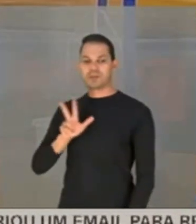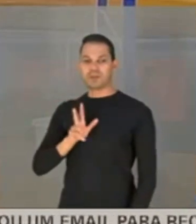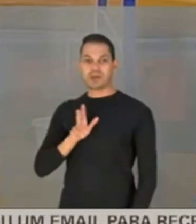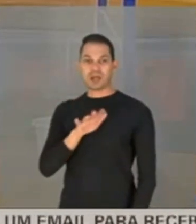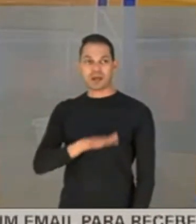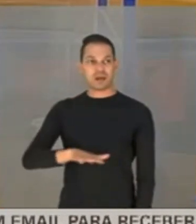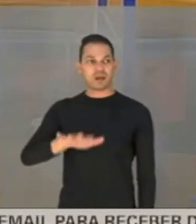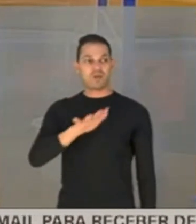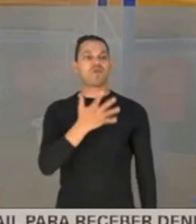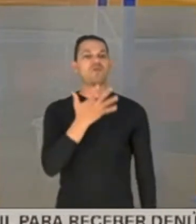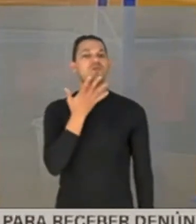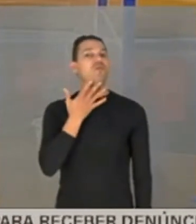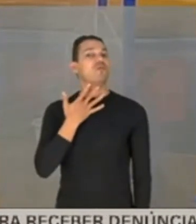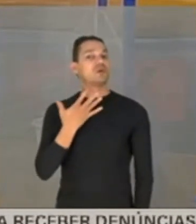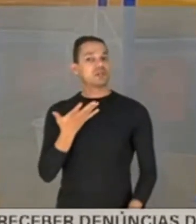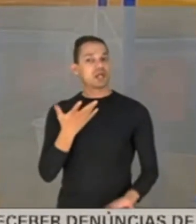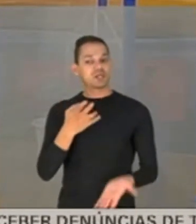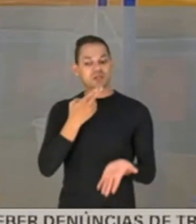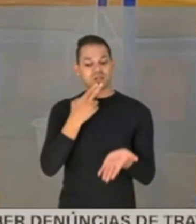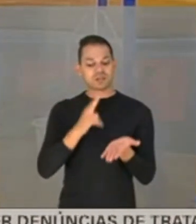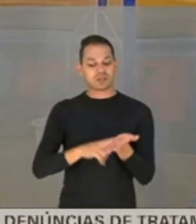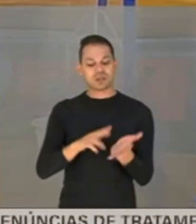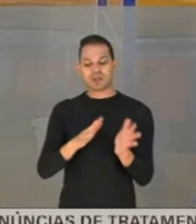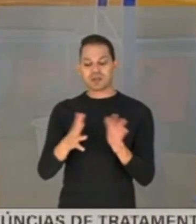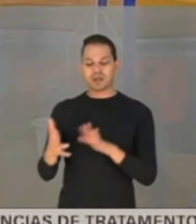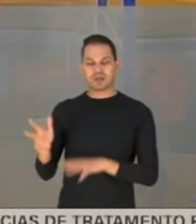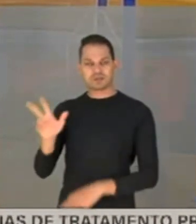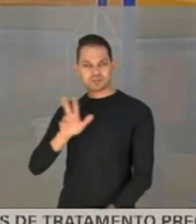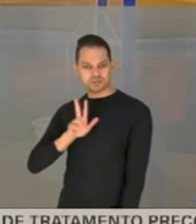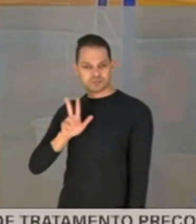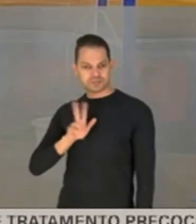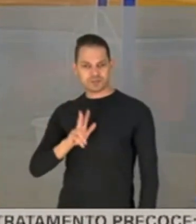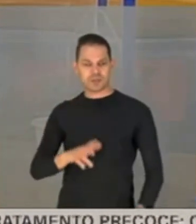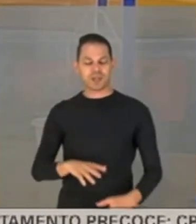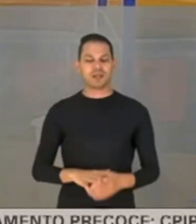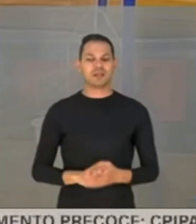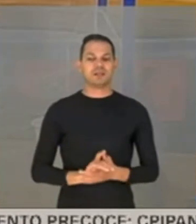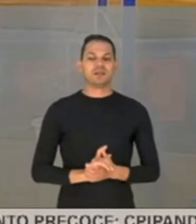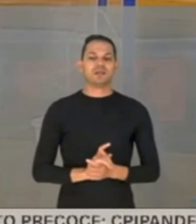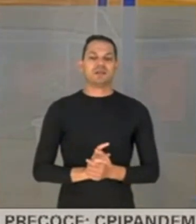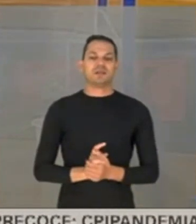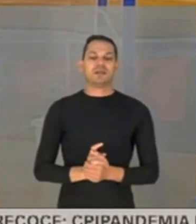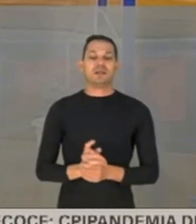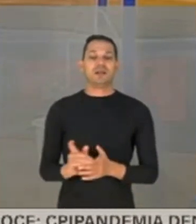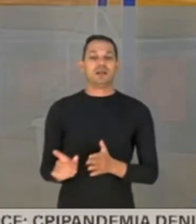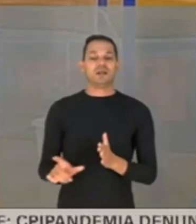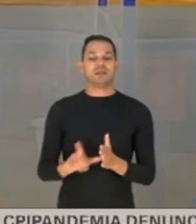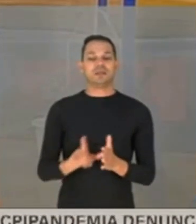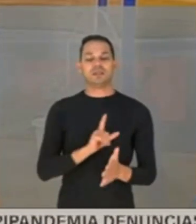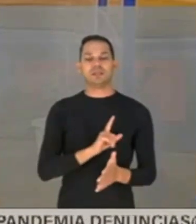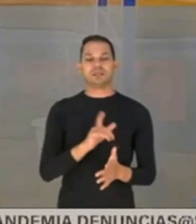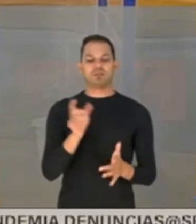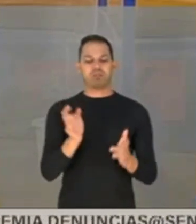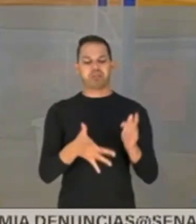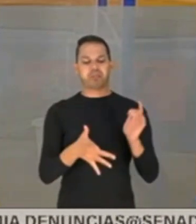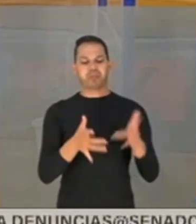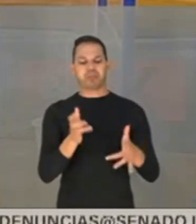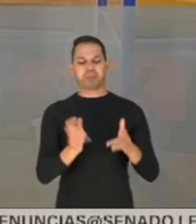intenção da privatização dos Correios, depois de ter sido literalmente